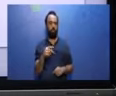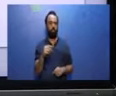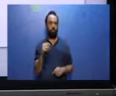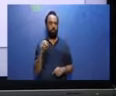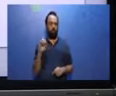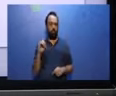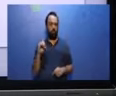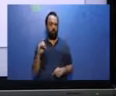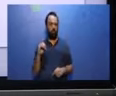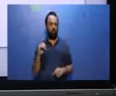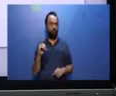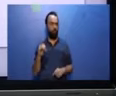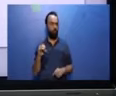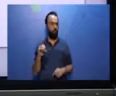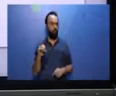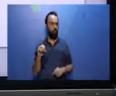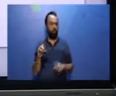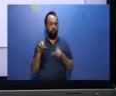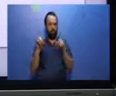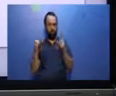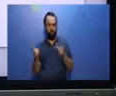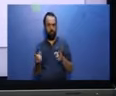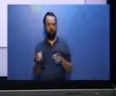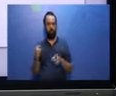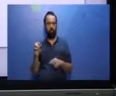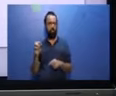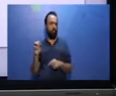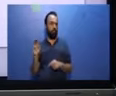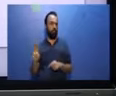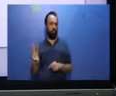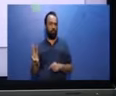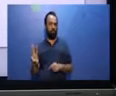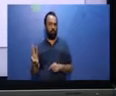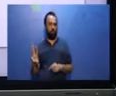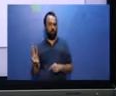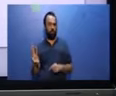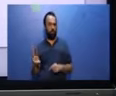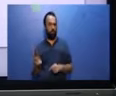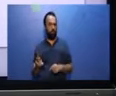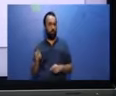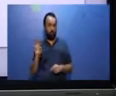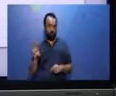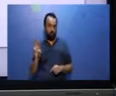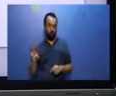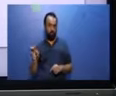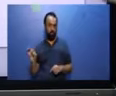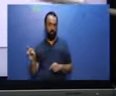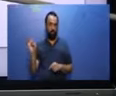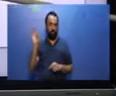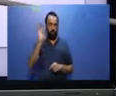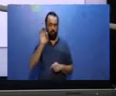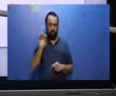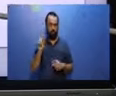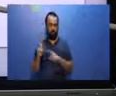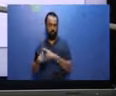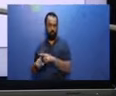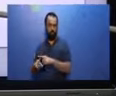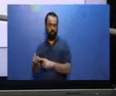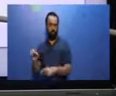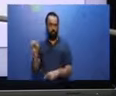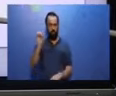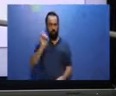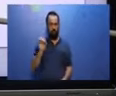fósforo e o oxigênio e eles estão sendo multiplicadas pelo índice três e é como se